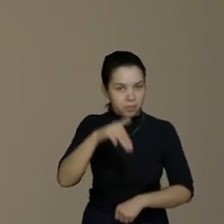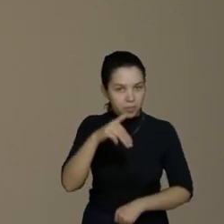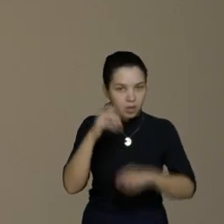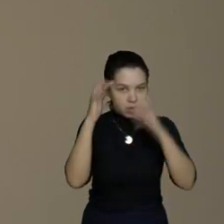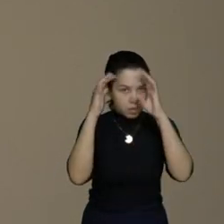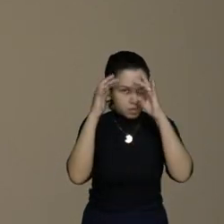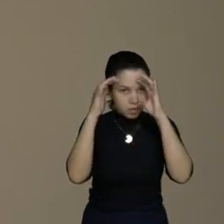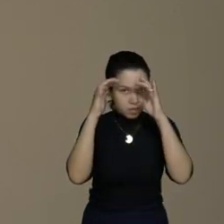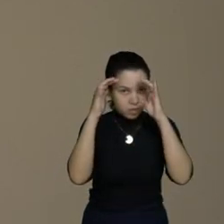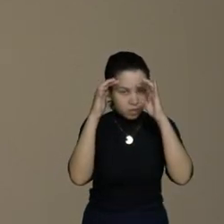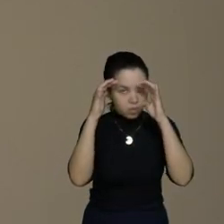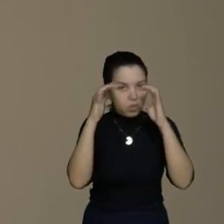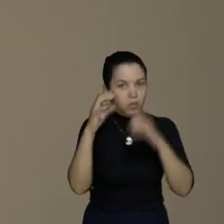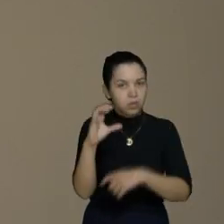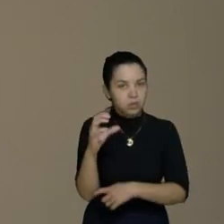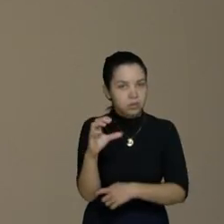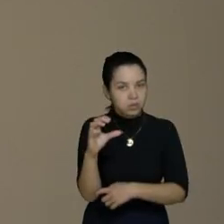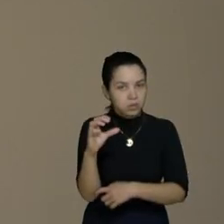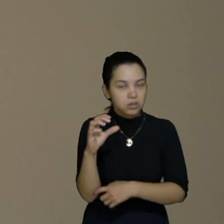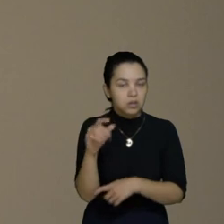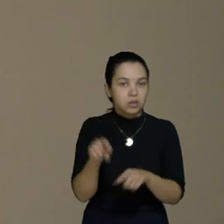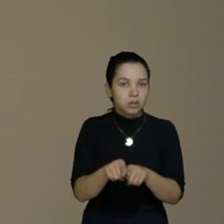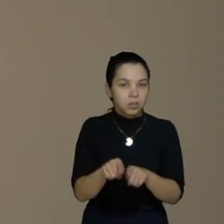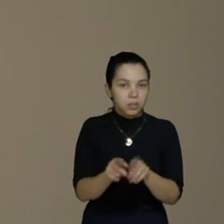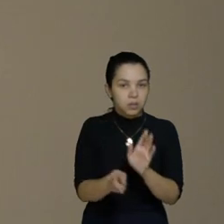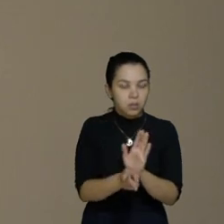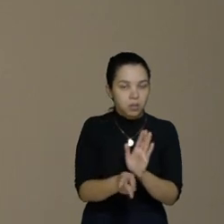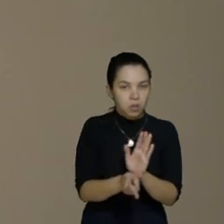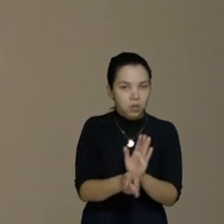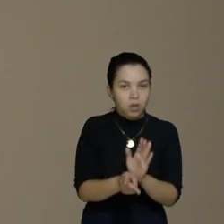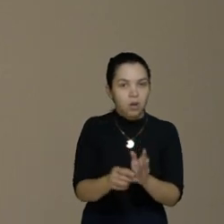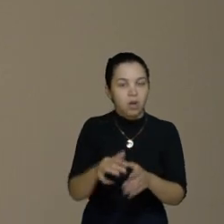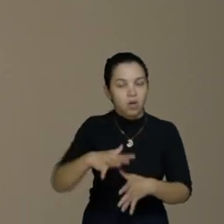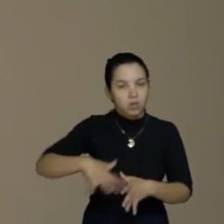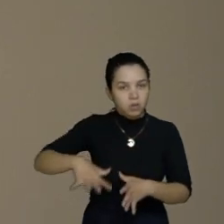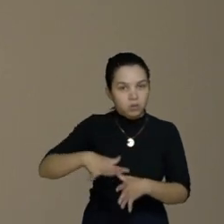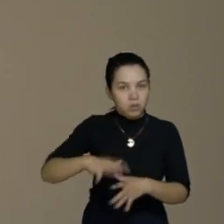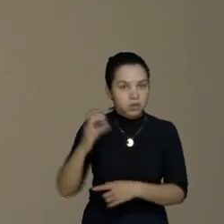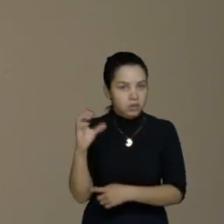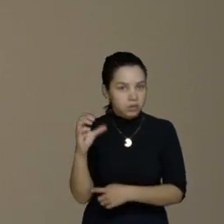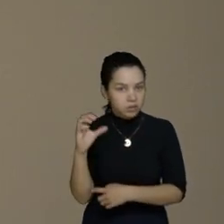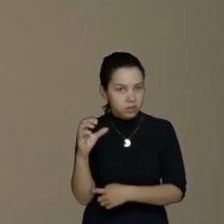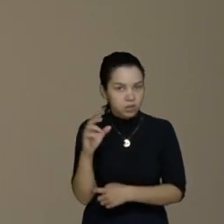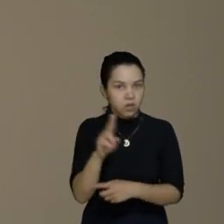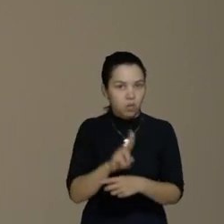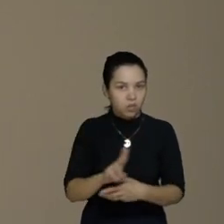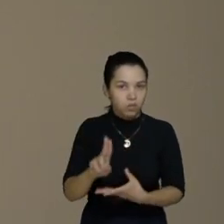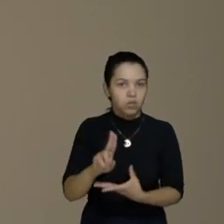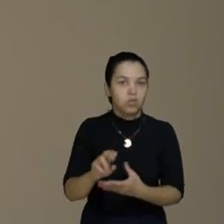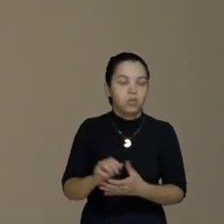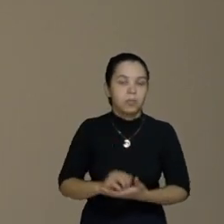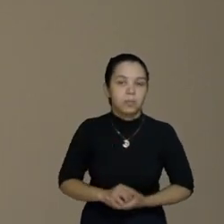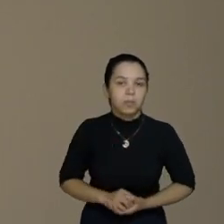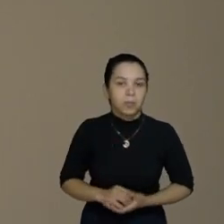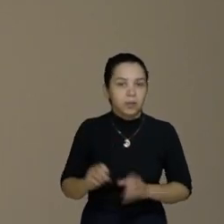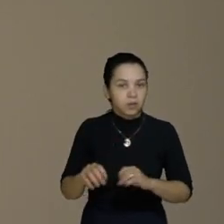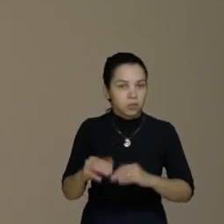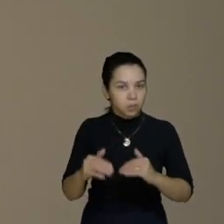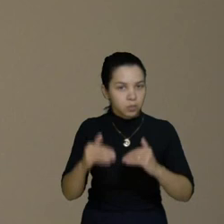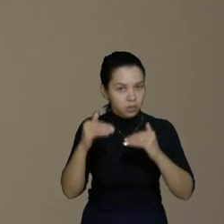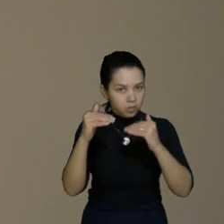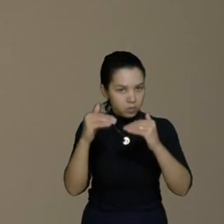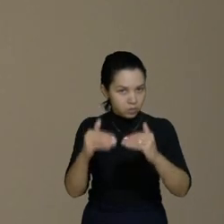comportamento no centro de ciências biológicas da ufsk didática e Pedagogia do ensino superior pela associação